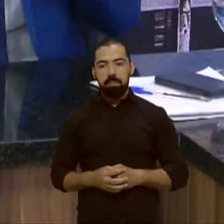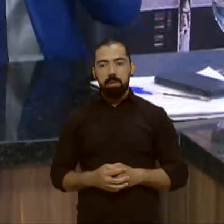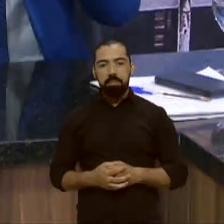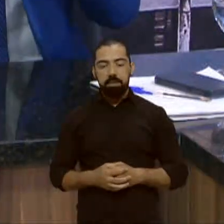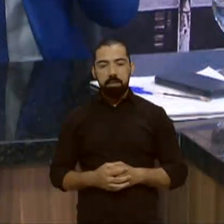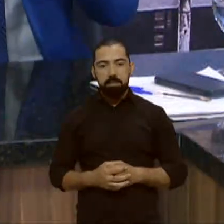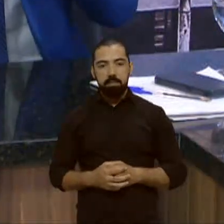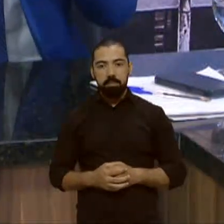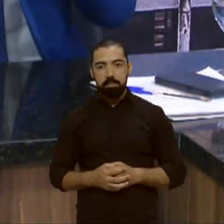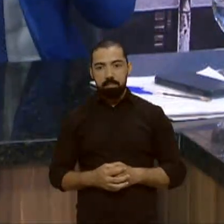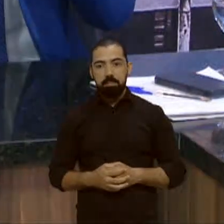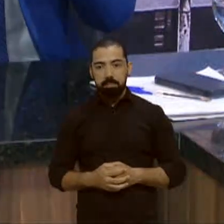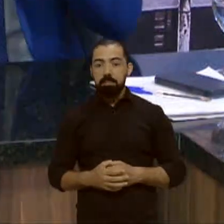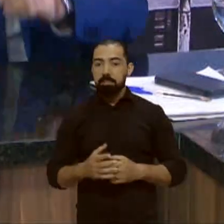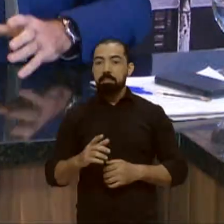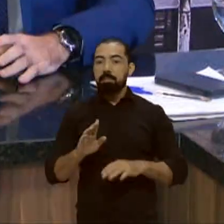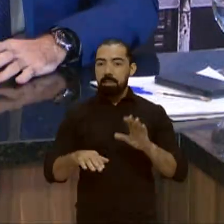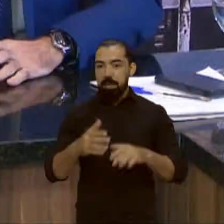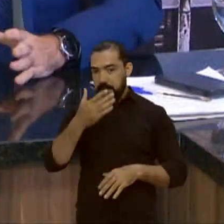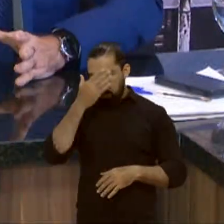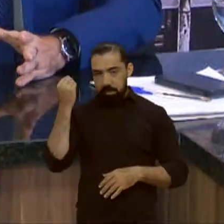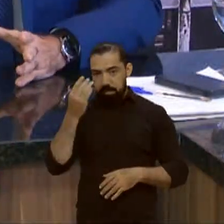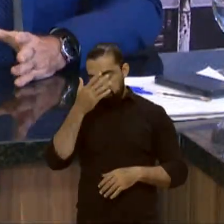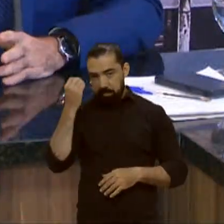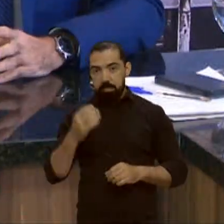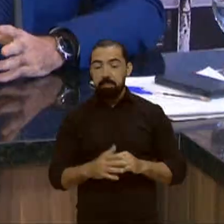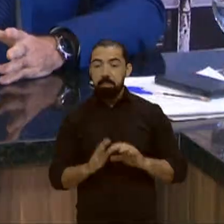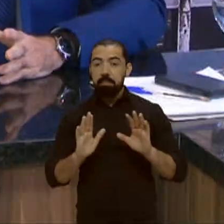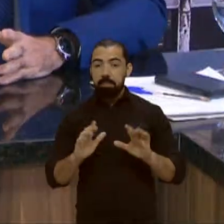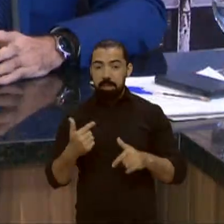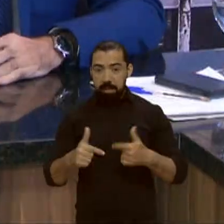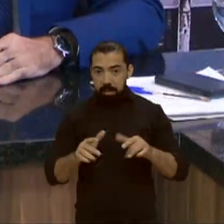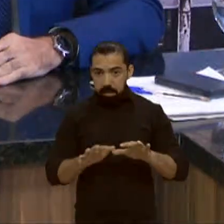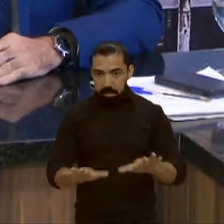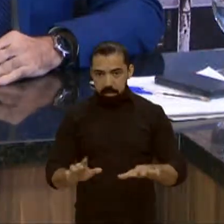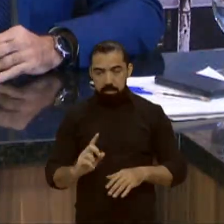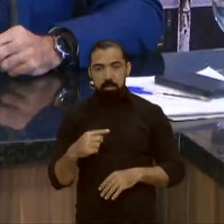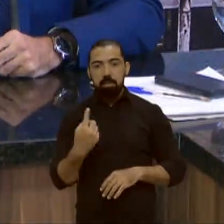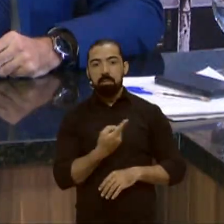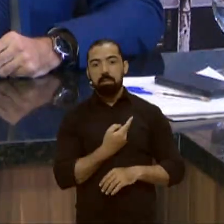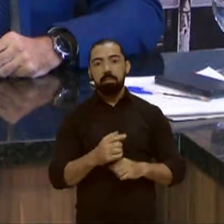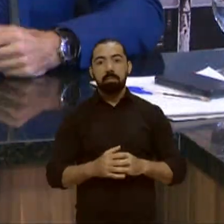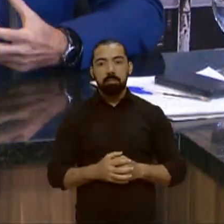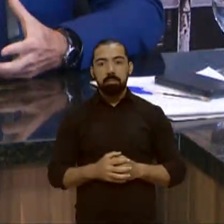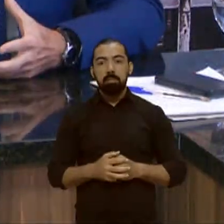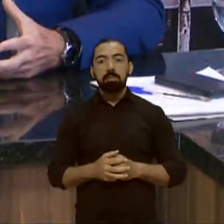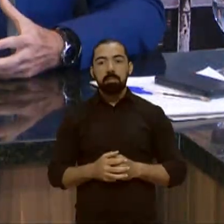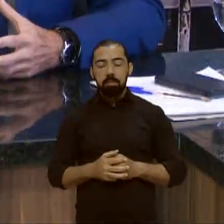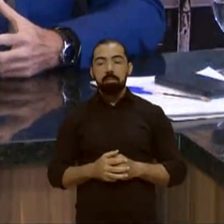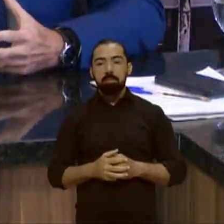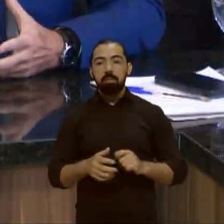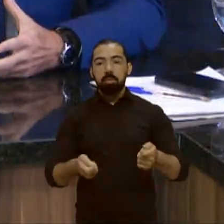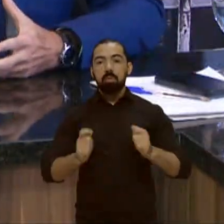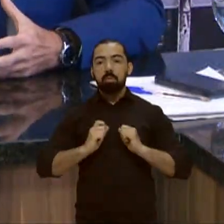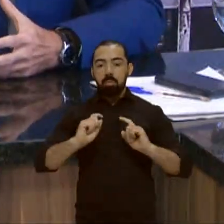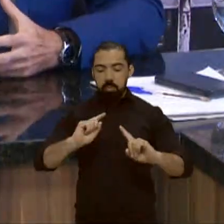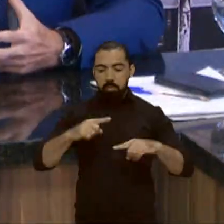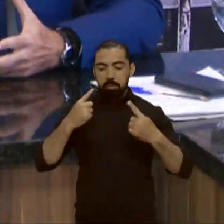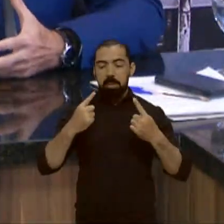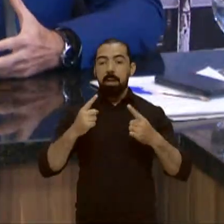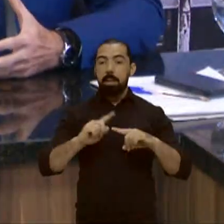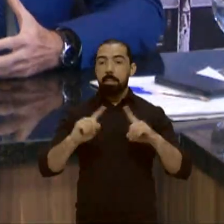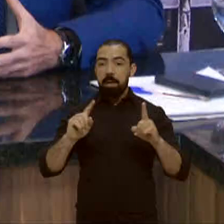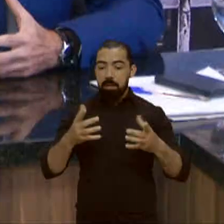porque acabo esquecendo alguém, mas enfim, trabalhar nesse sistema é algo que nos desafia, nos empolga,